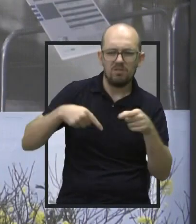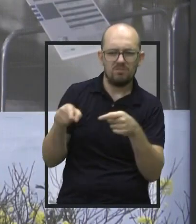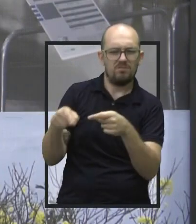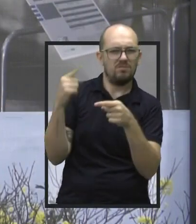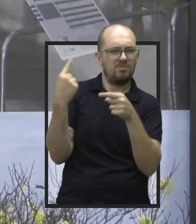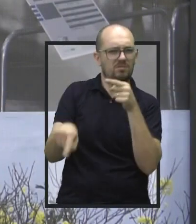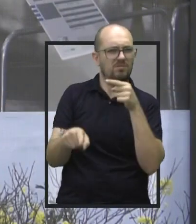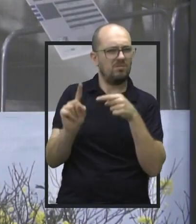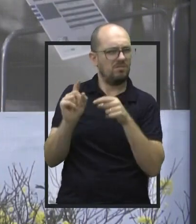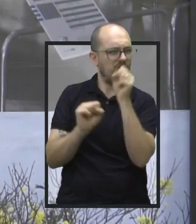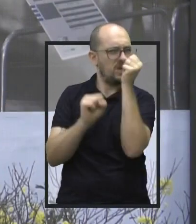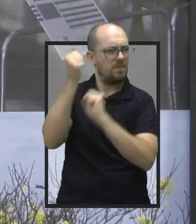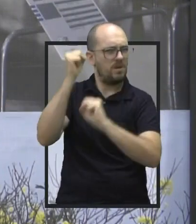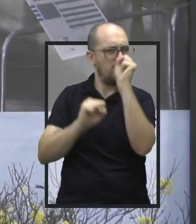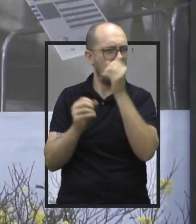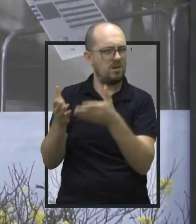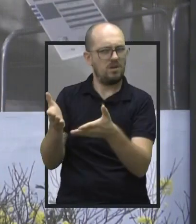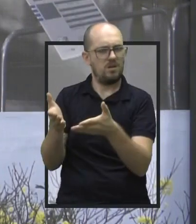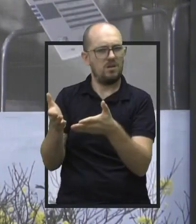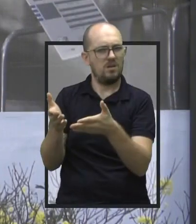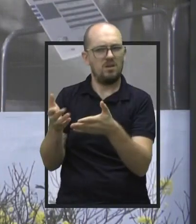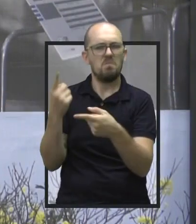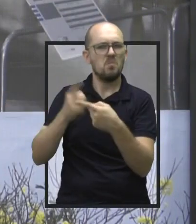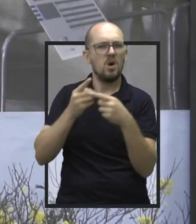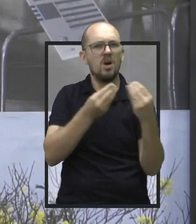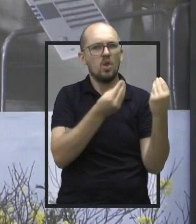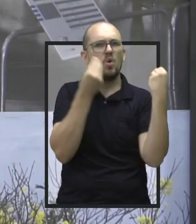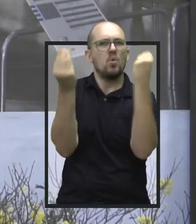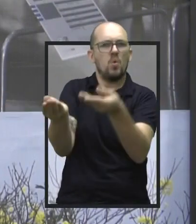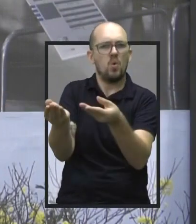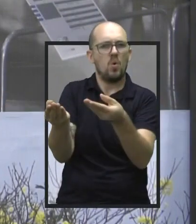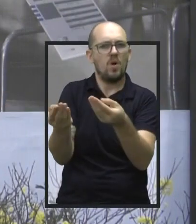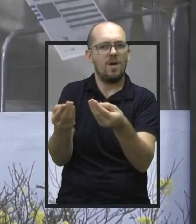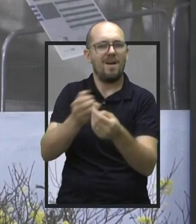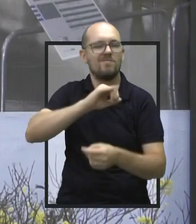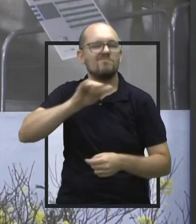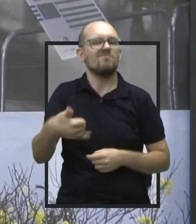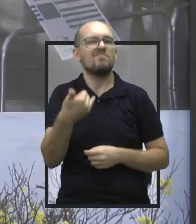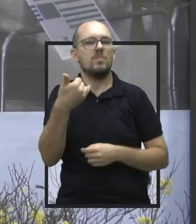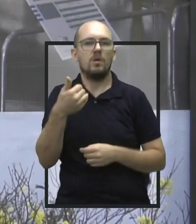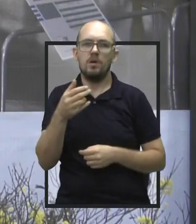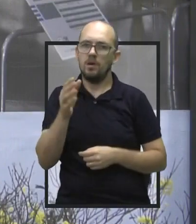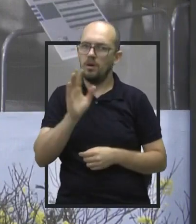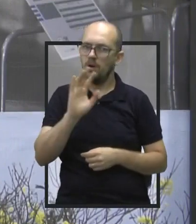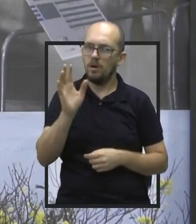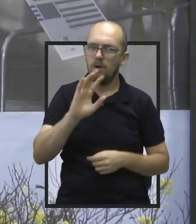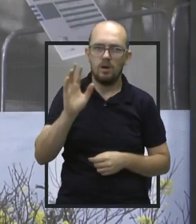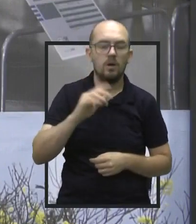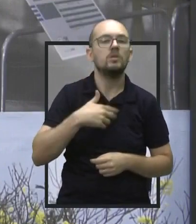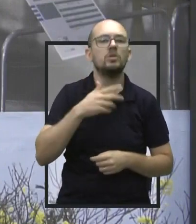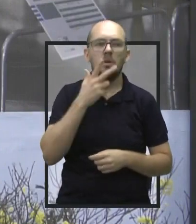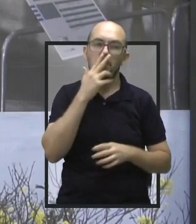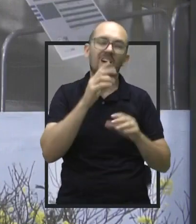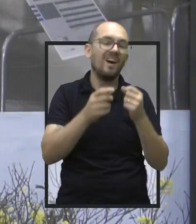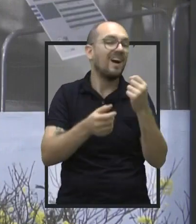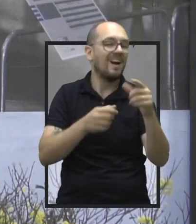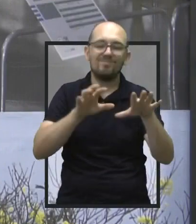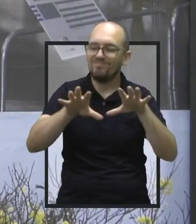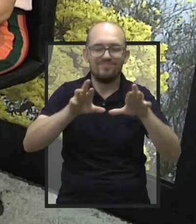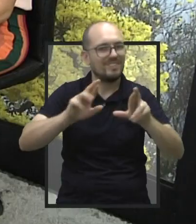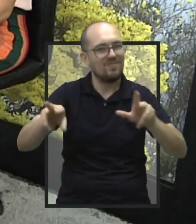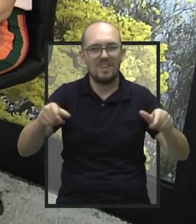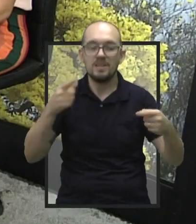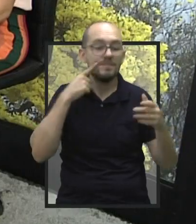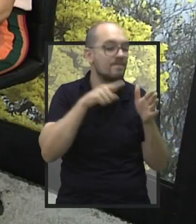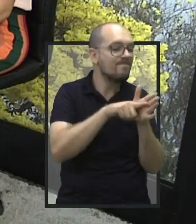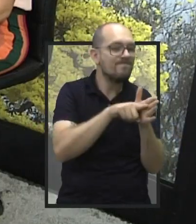gente precisa rever isso, e eu tive informações que parece que a Prefeitura já começou a rever essas situações. Cada caso é um caso. É o